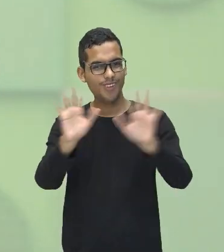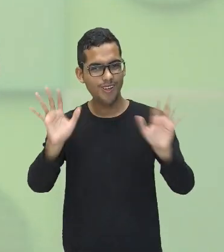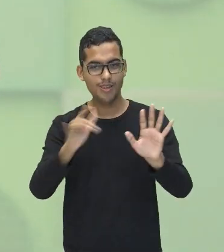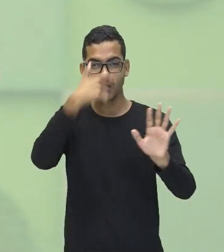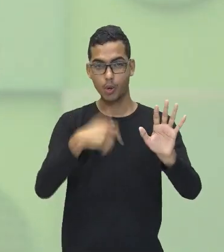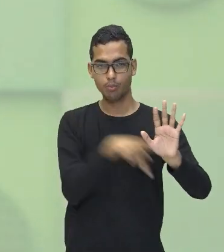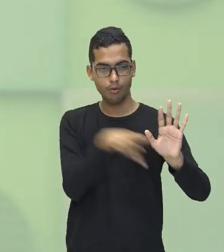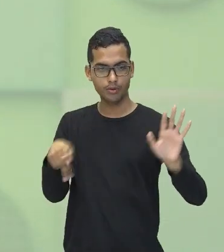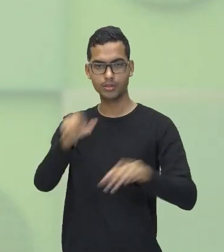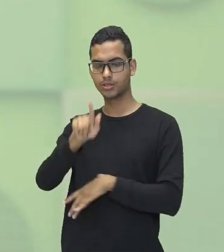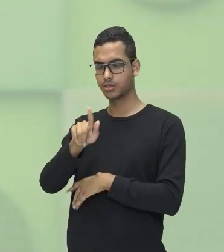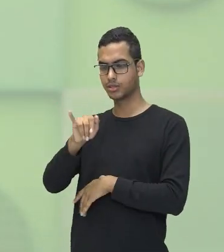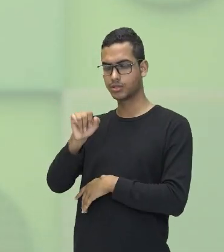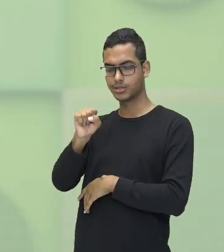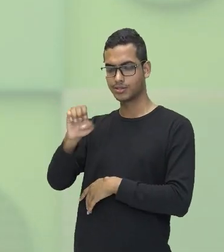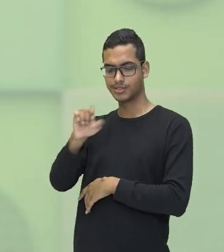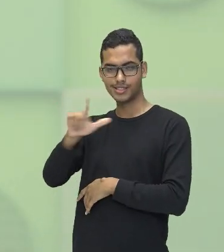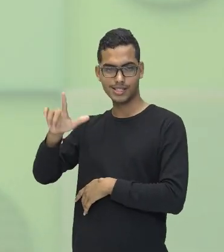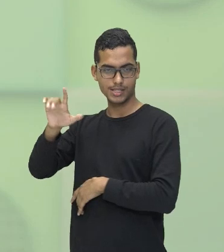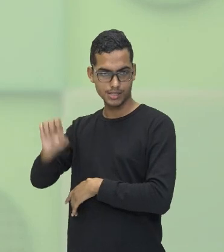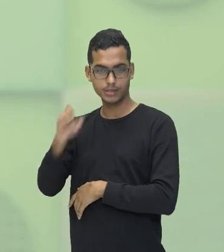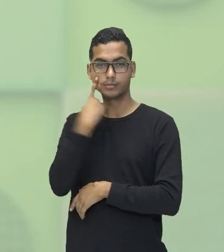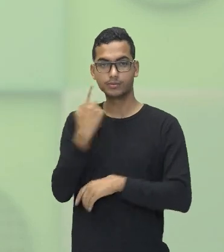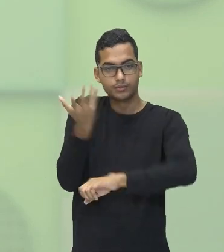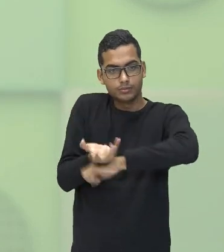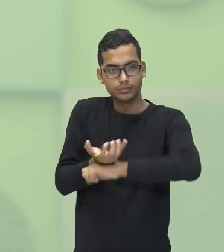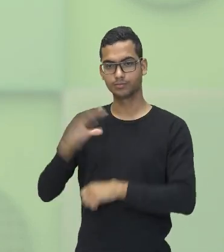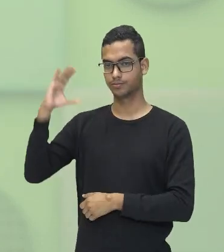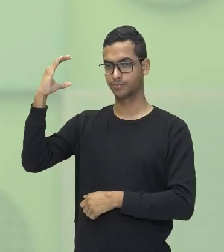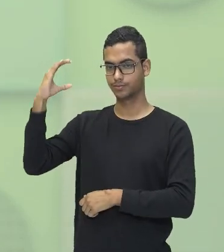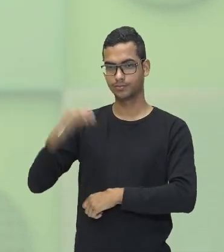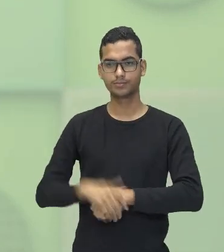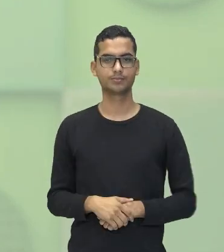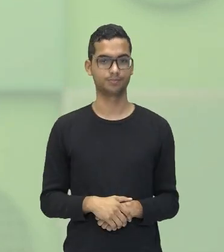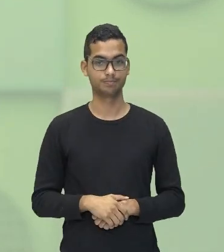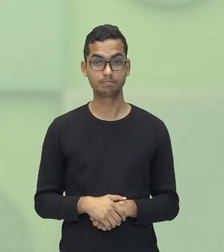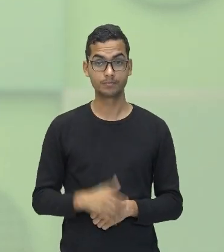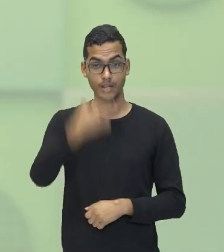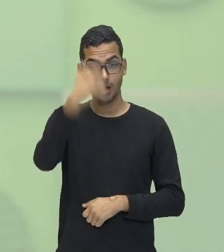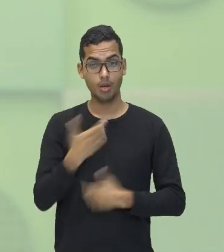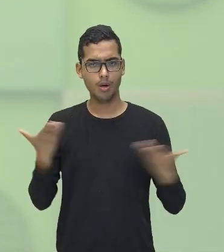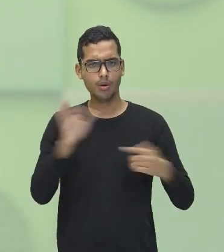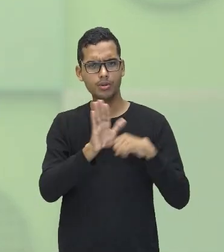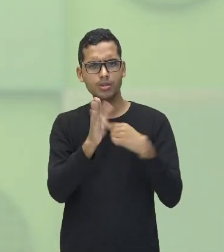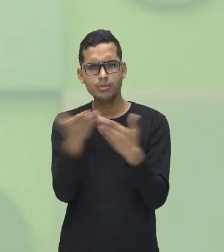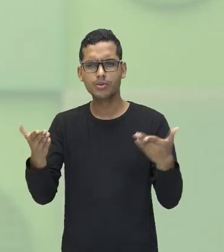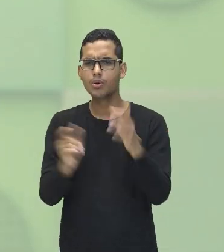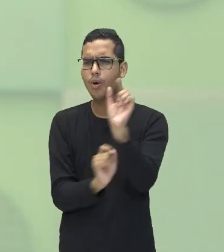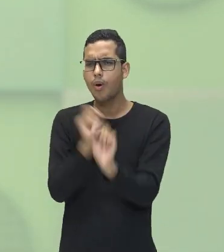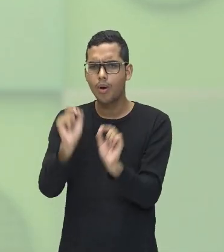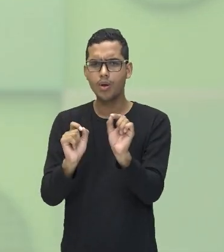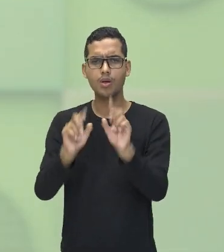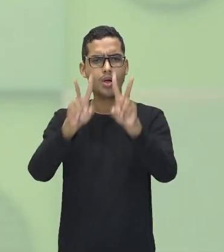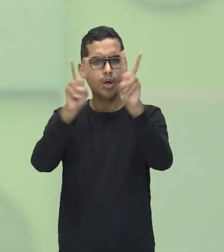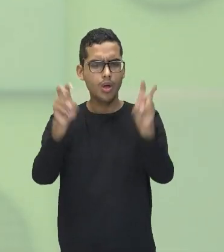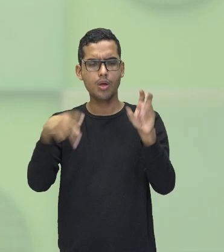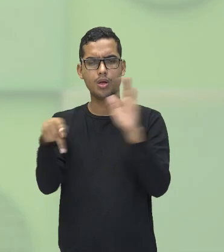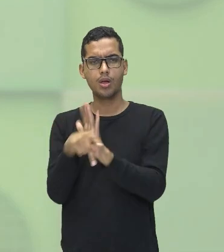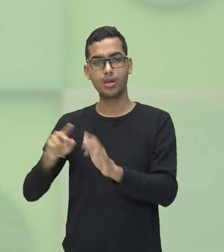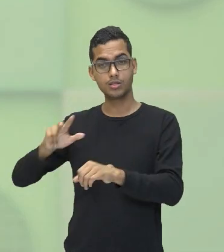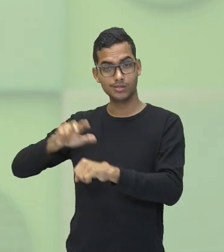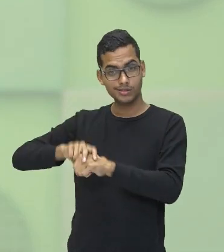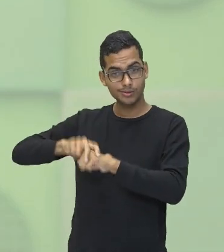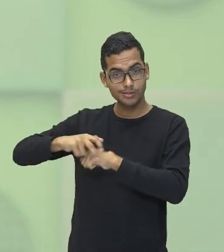Olá, eu sou a professora Gisele Palmeira, do Componente de Ciências, e eu vim aqui falar para vocês sobre a dengue, que é uma